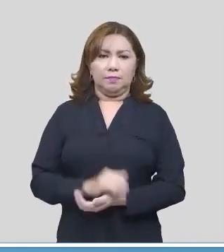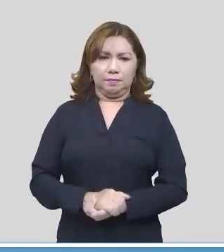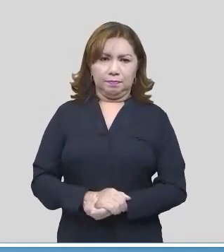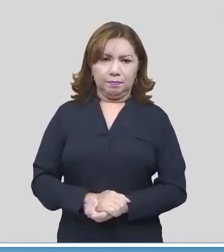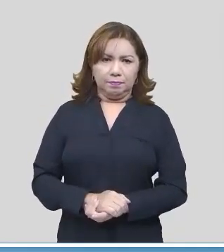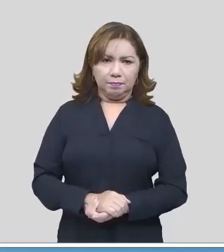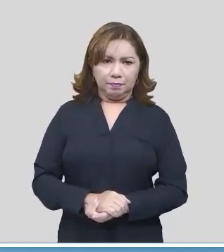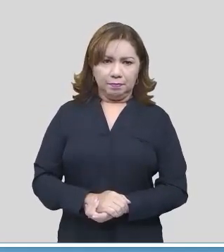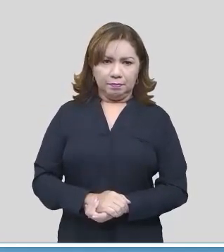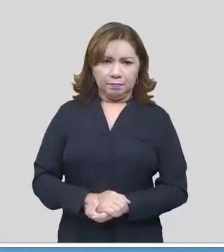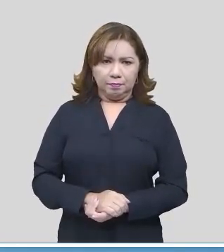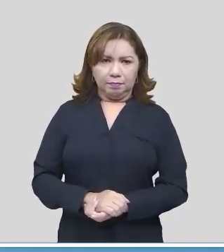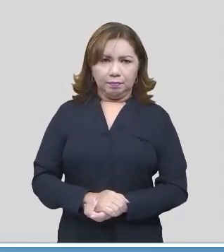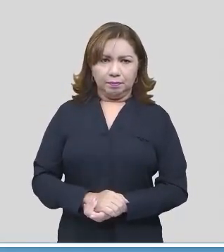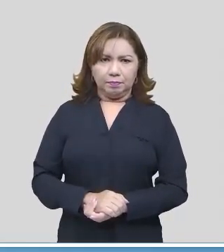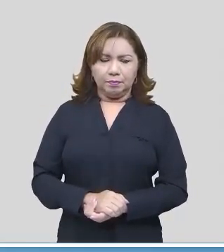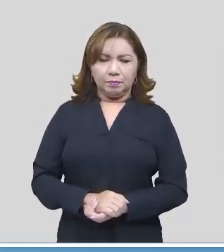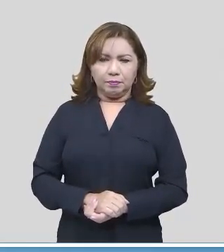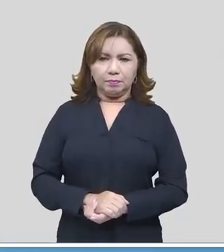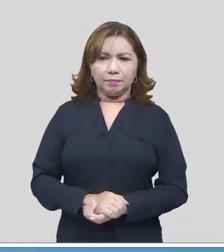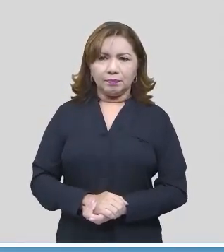comigo.